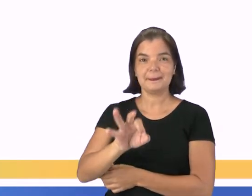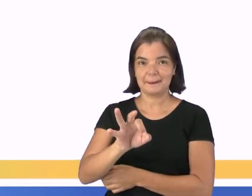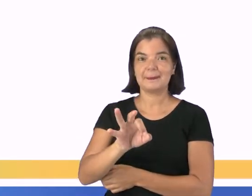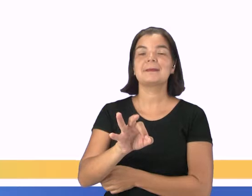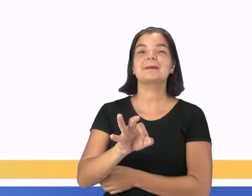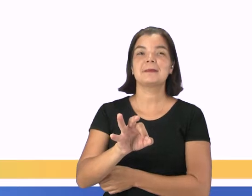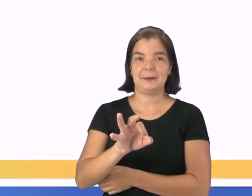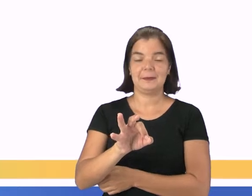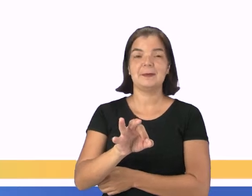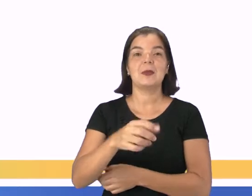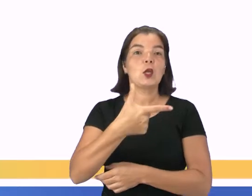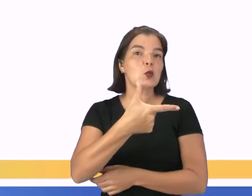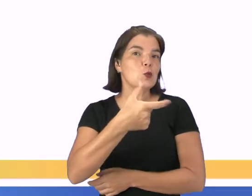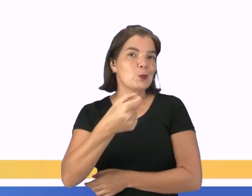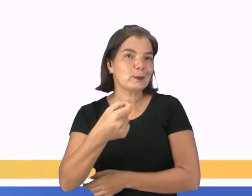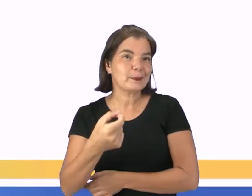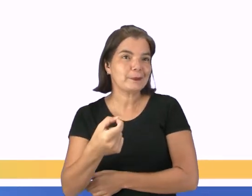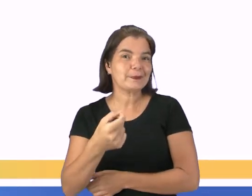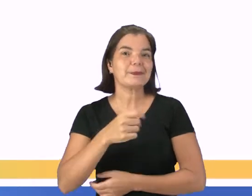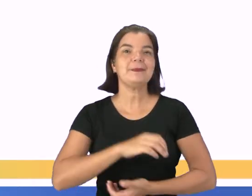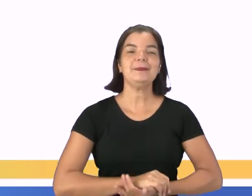12,5% de 200.